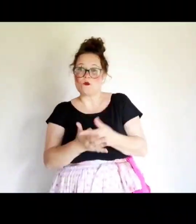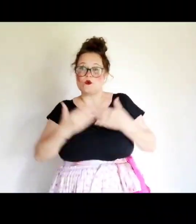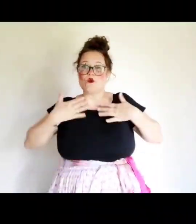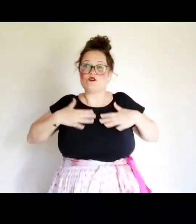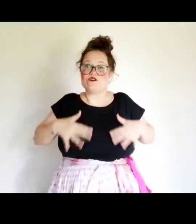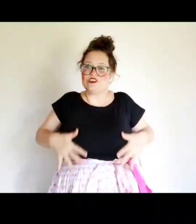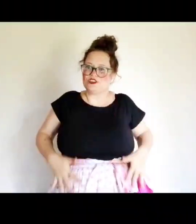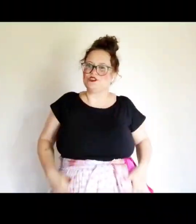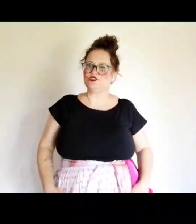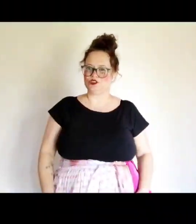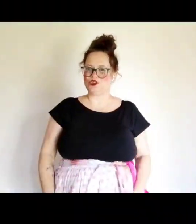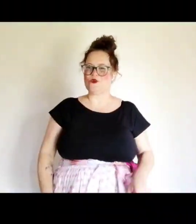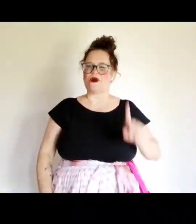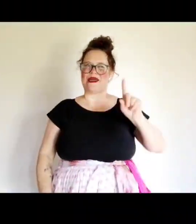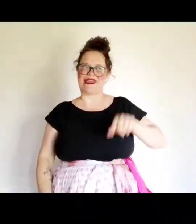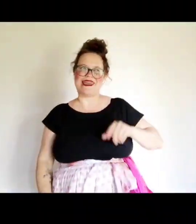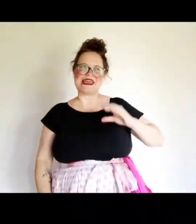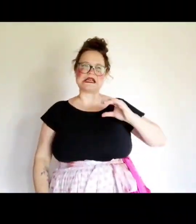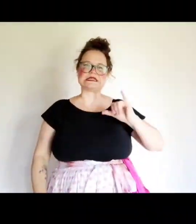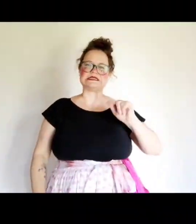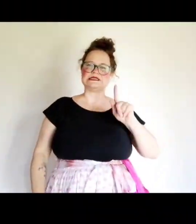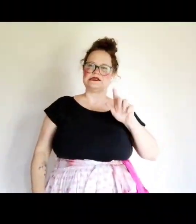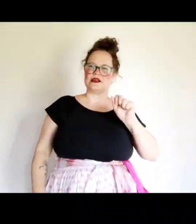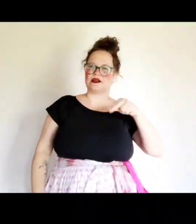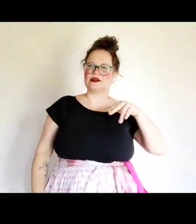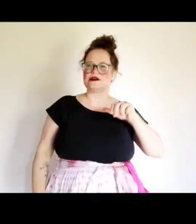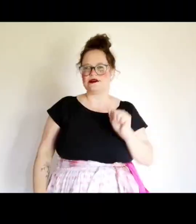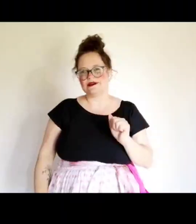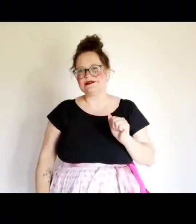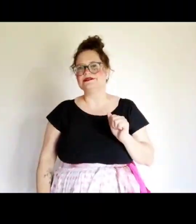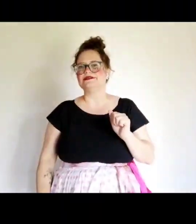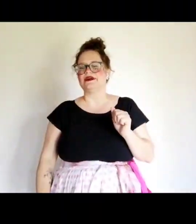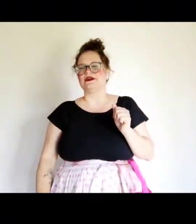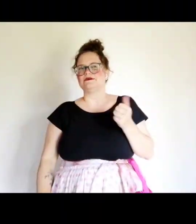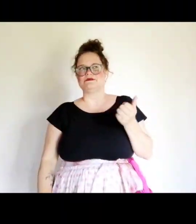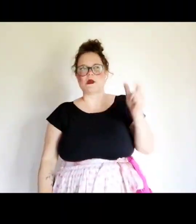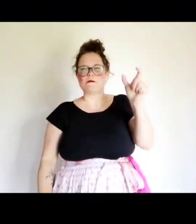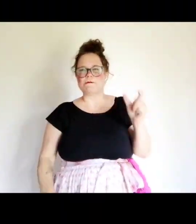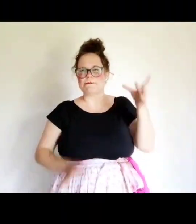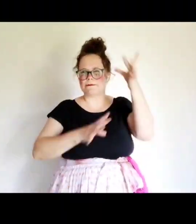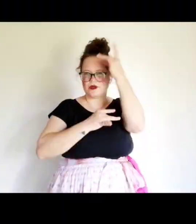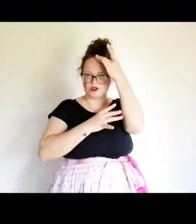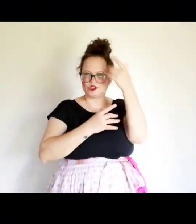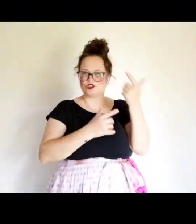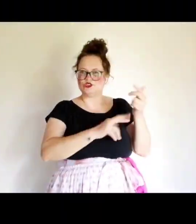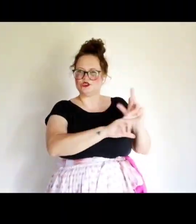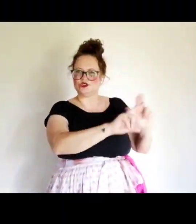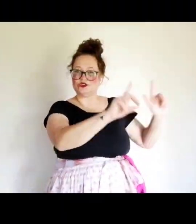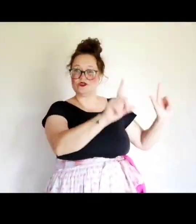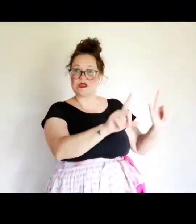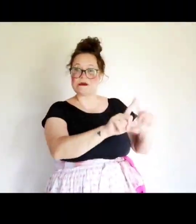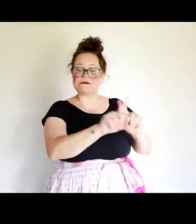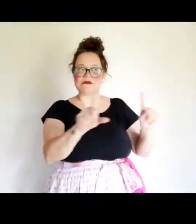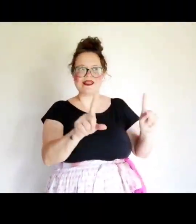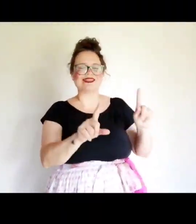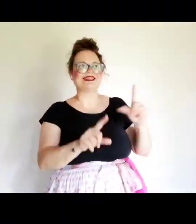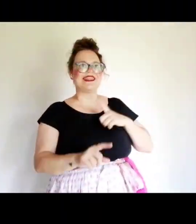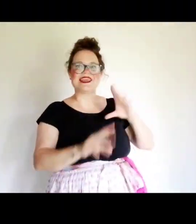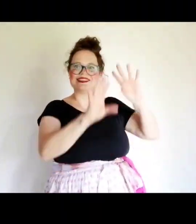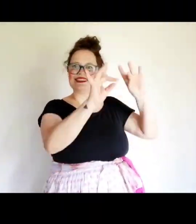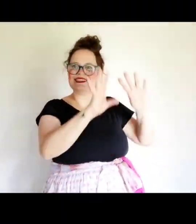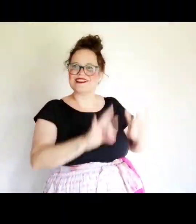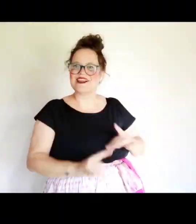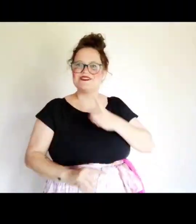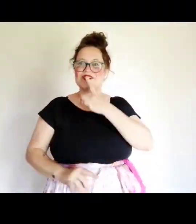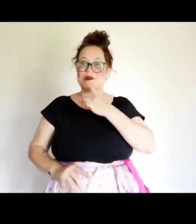que provavelmente era de cigana ou de pombagira, que estava num brechó, todo vermelho, com vários